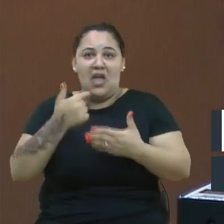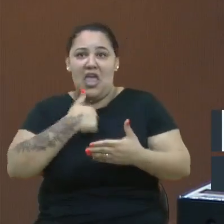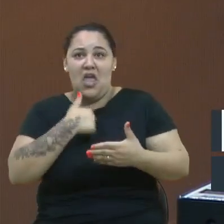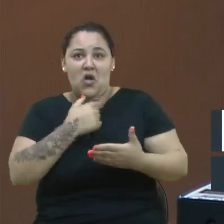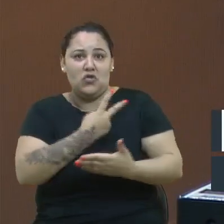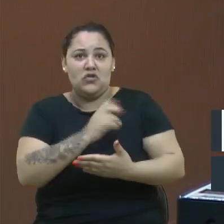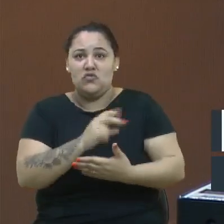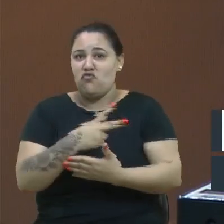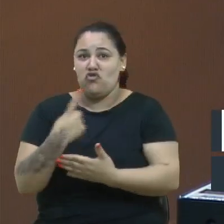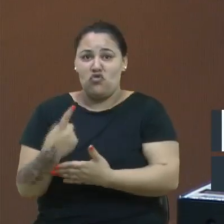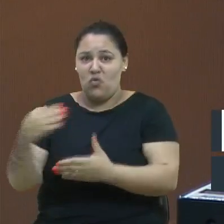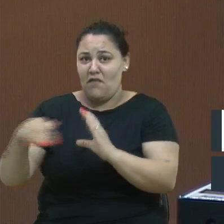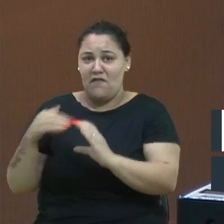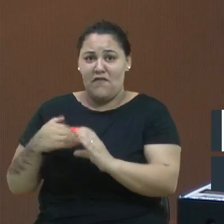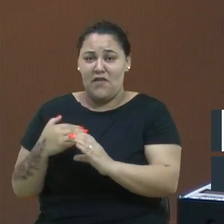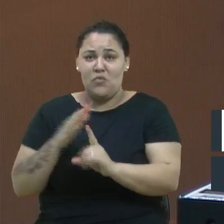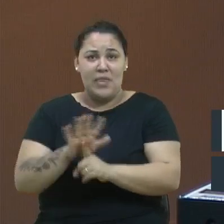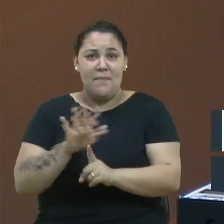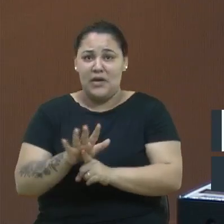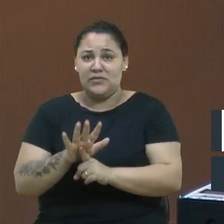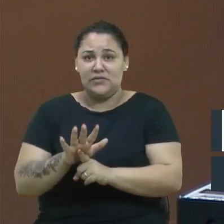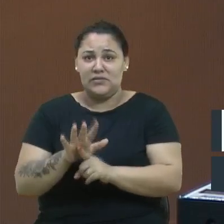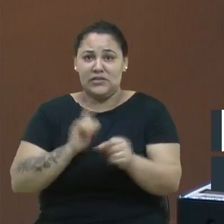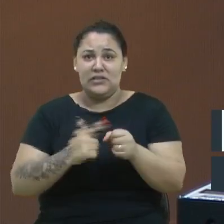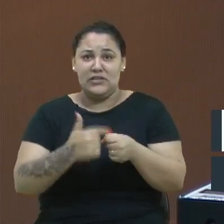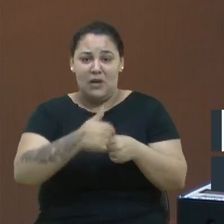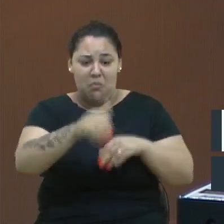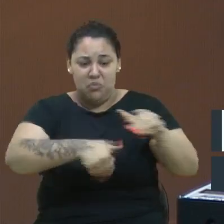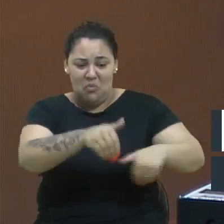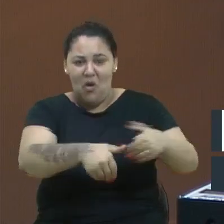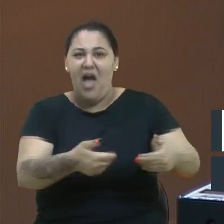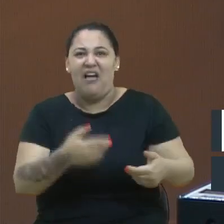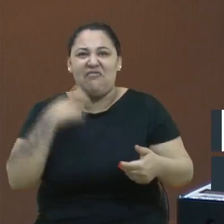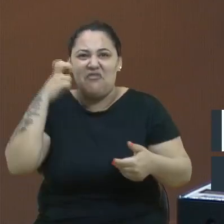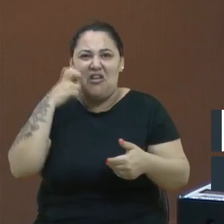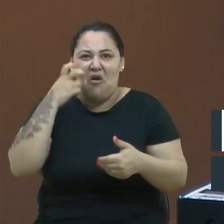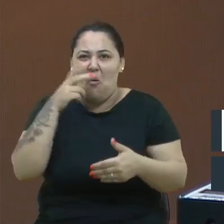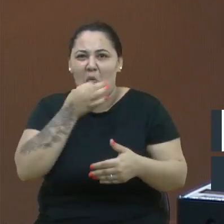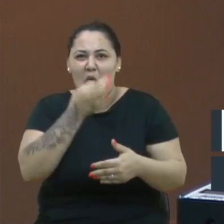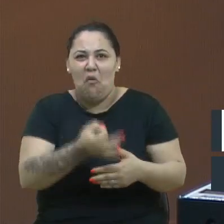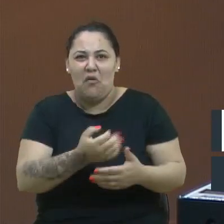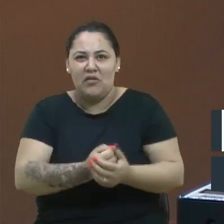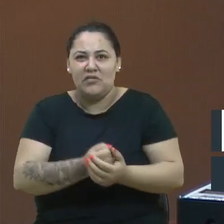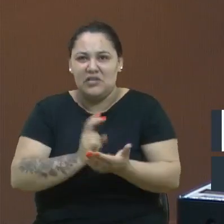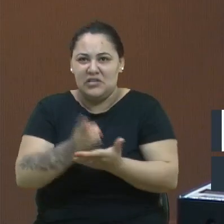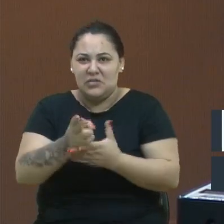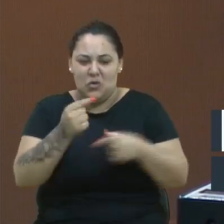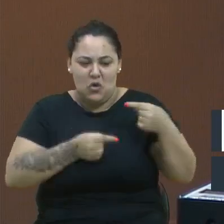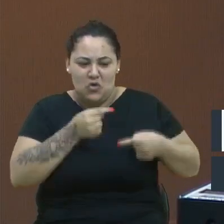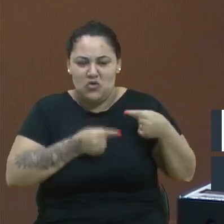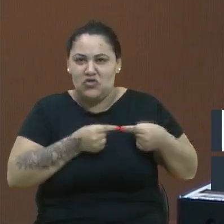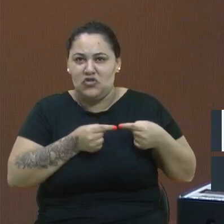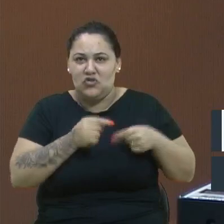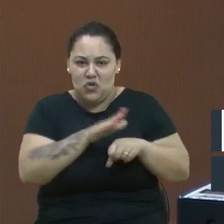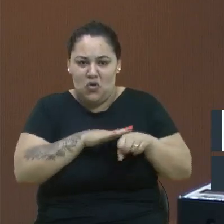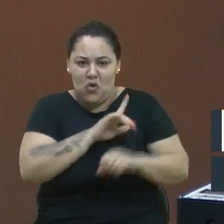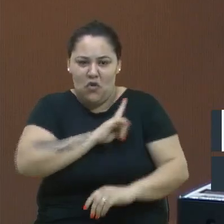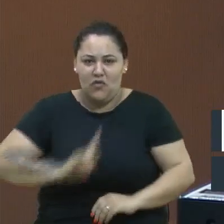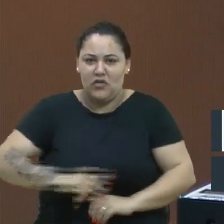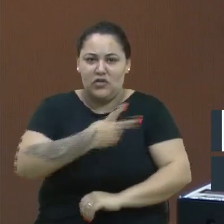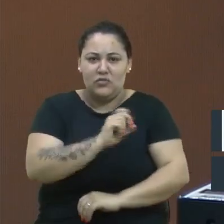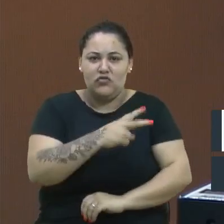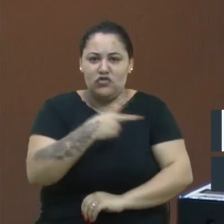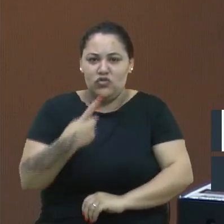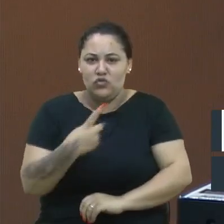recebo demanda de cidade esburacada, que está uma vergonha. E a gente sempre no diálogo com o governo, 2021, 2022, esse